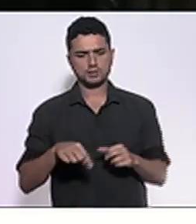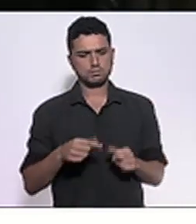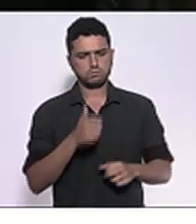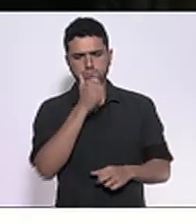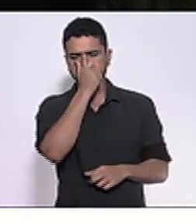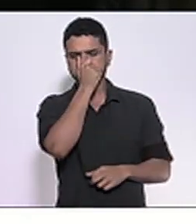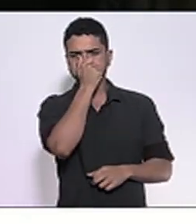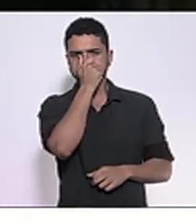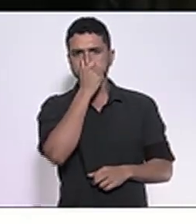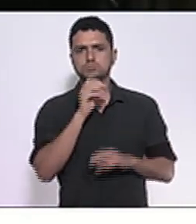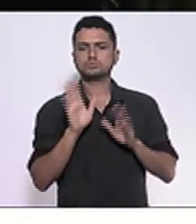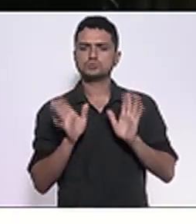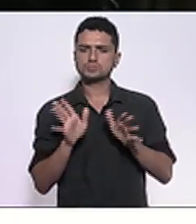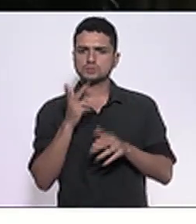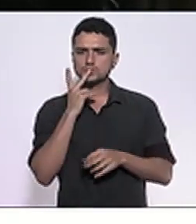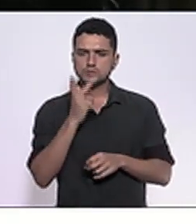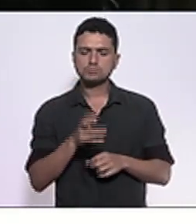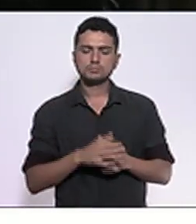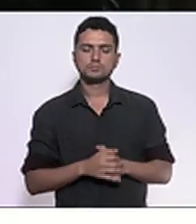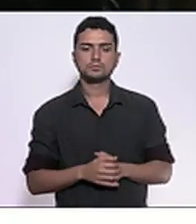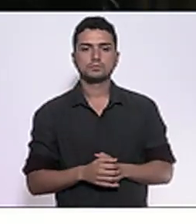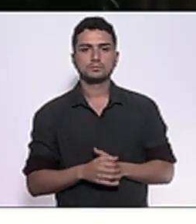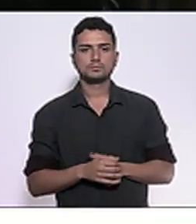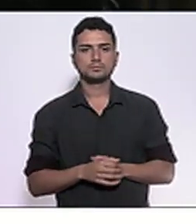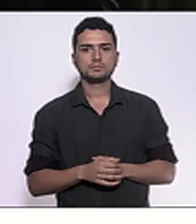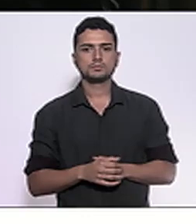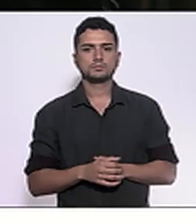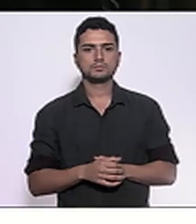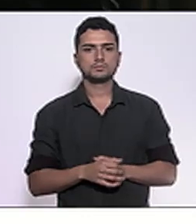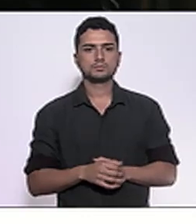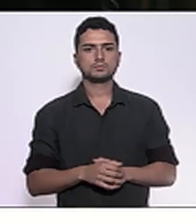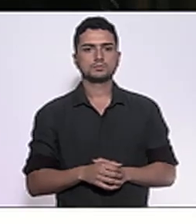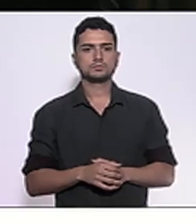fiscal, tem o maior interesse